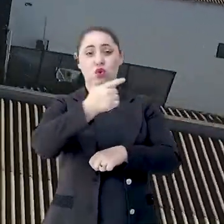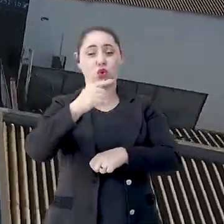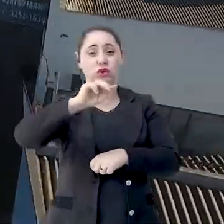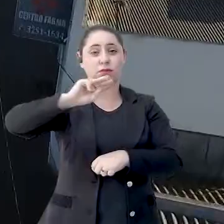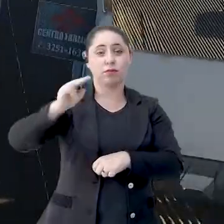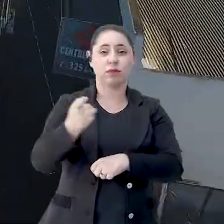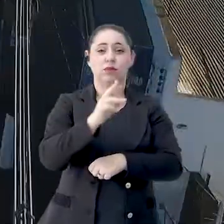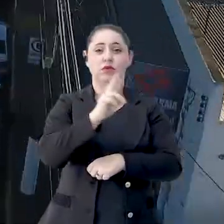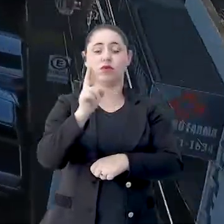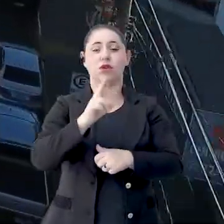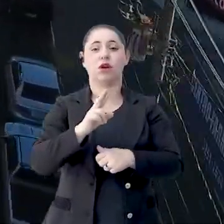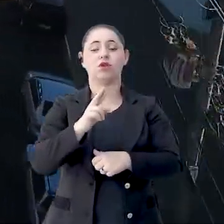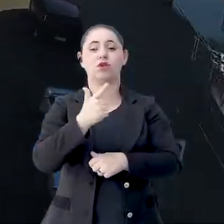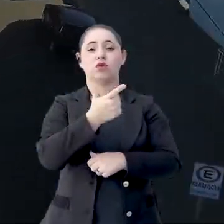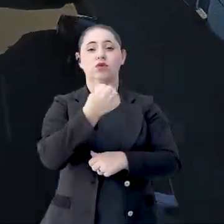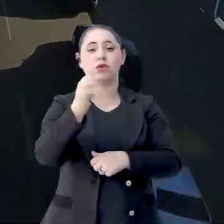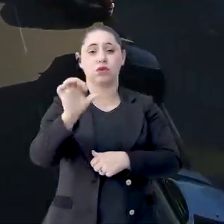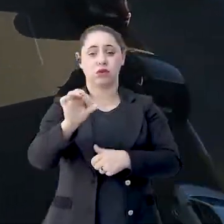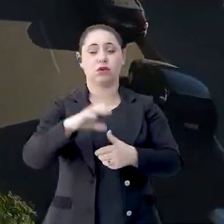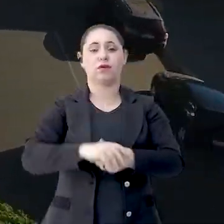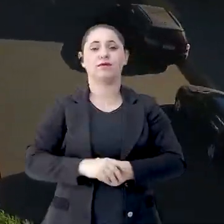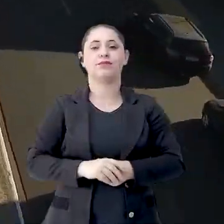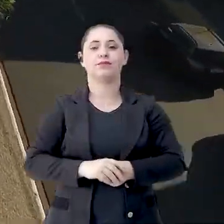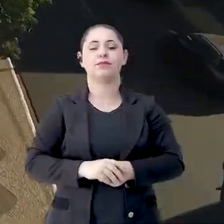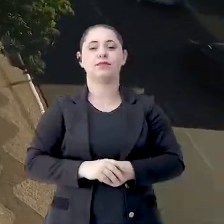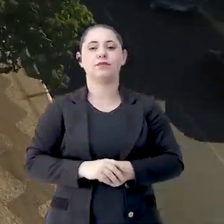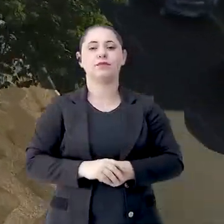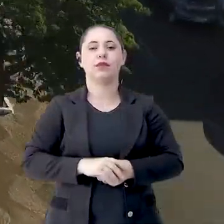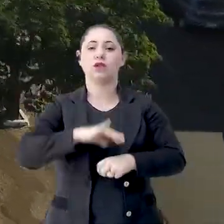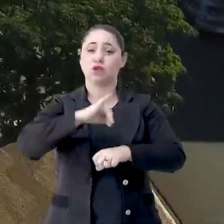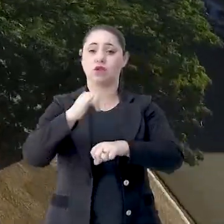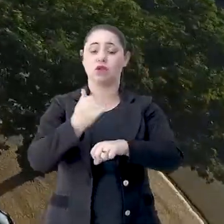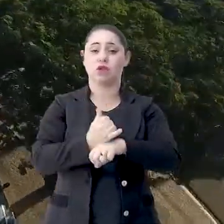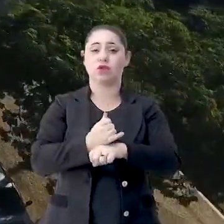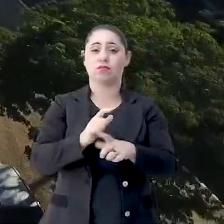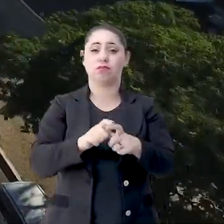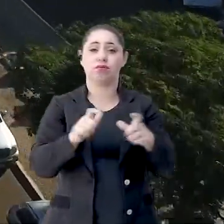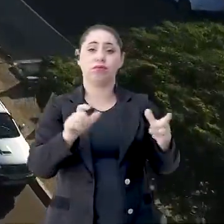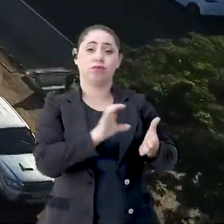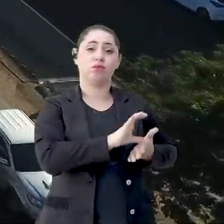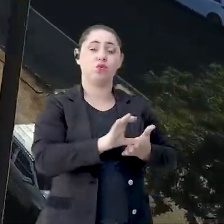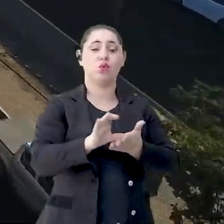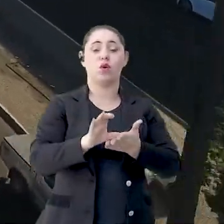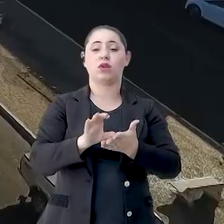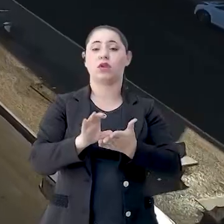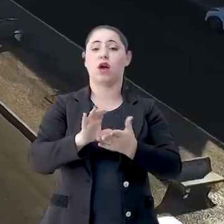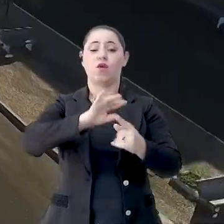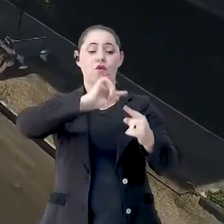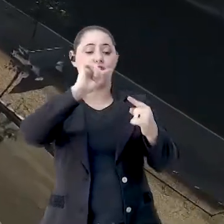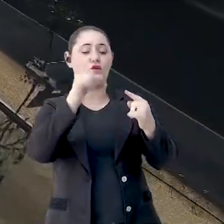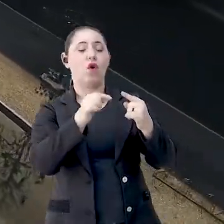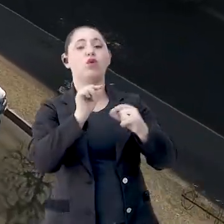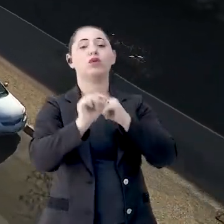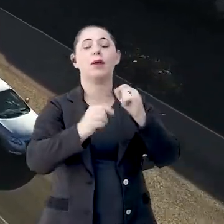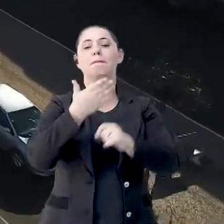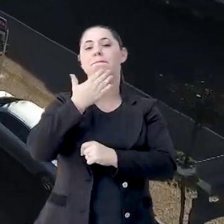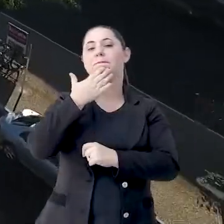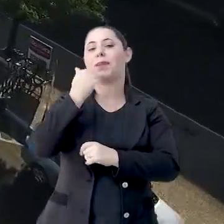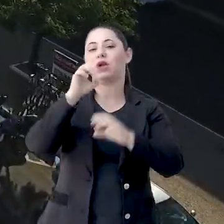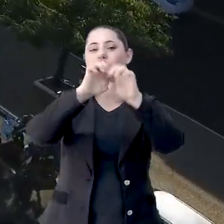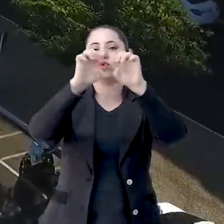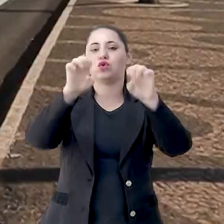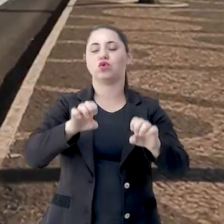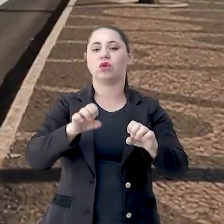Jardim, os grandes investimentos estão direcionados para a melhoria de infraestrutura do município, com a expansão do agronegócio e do